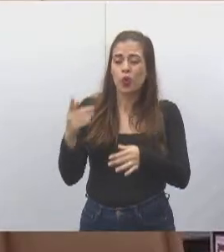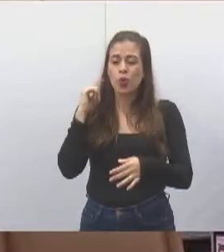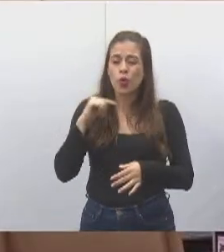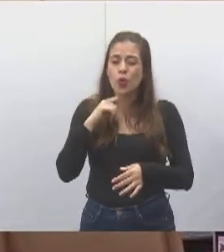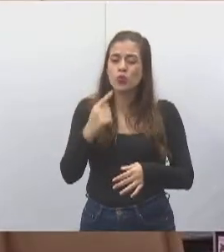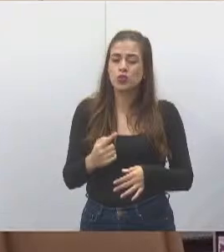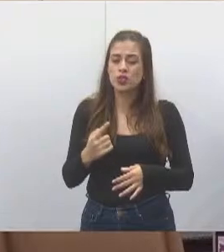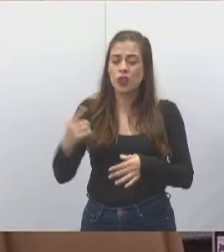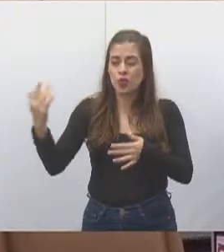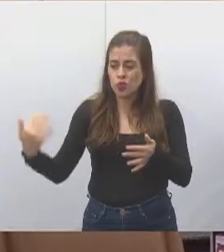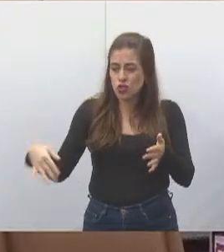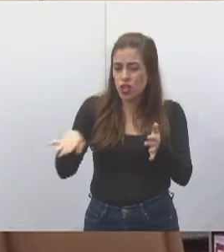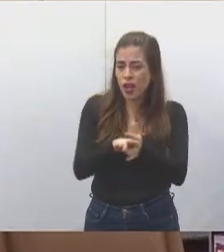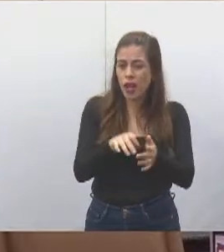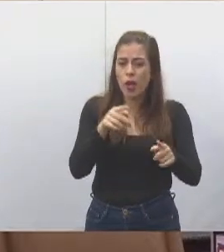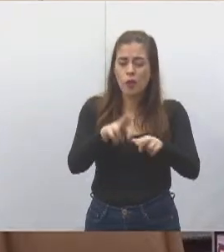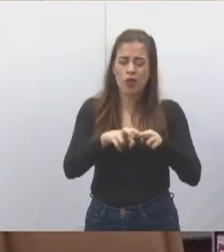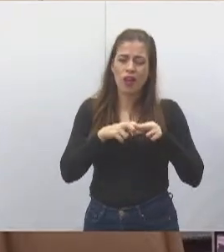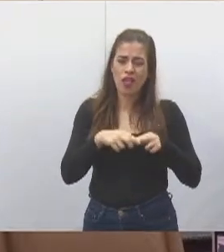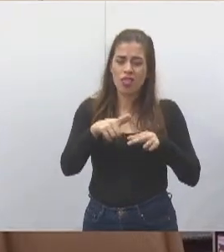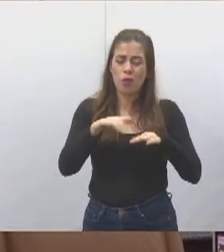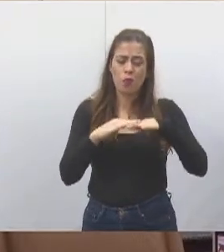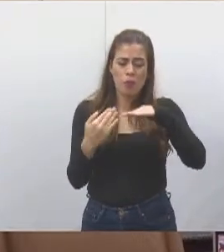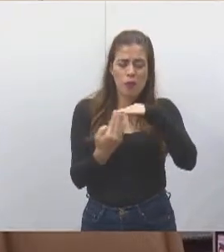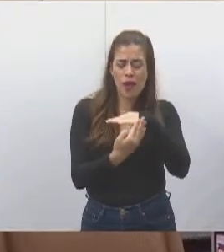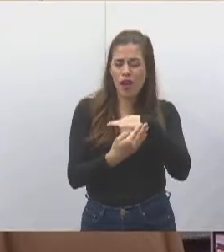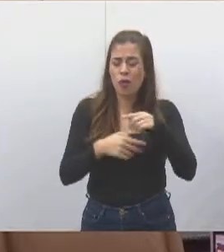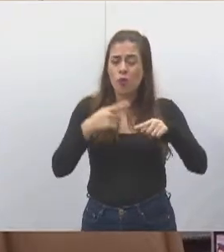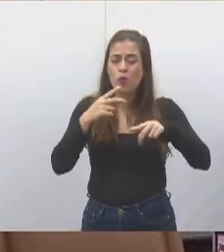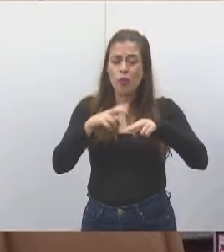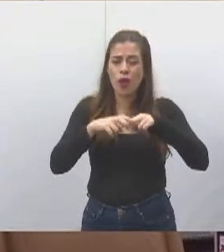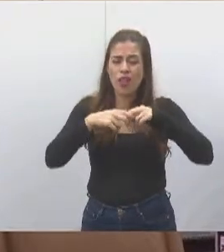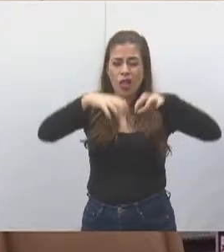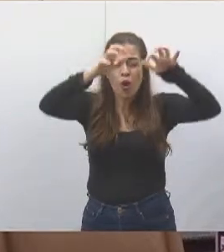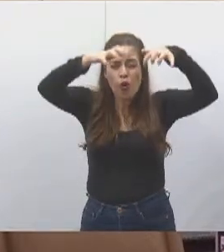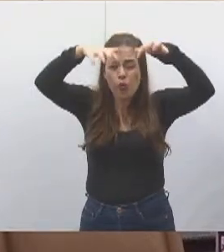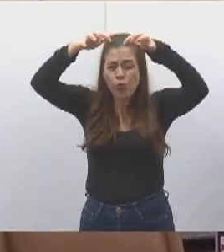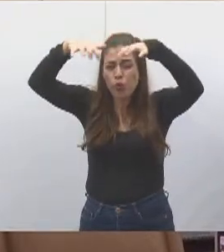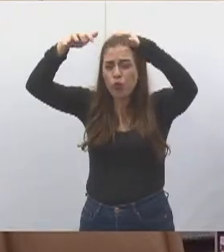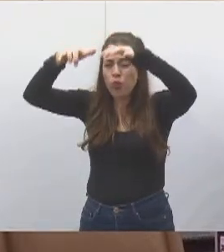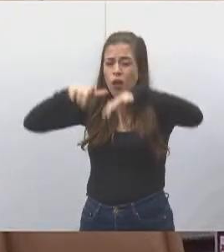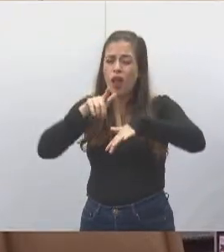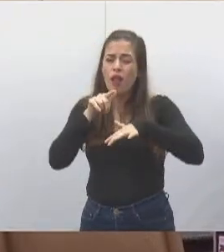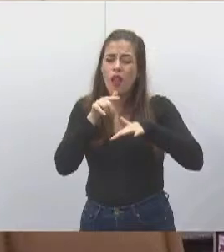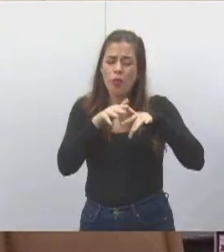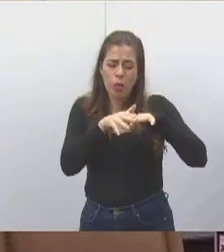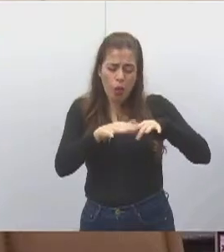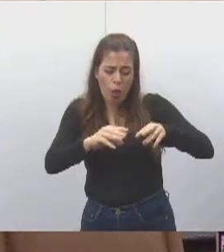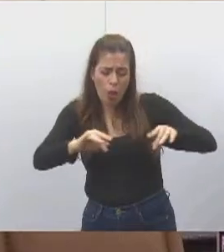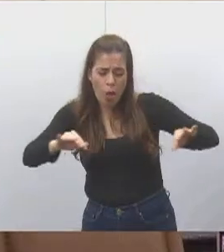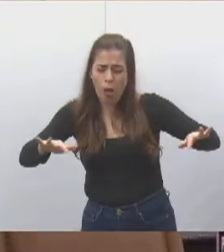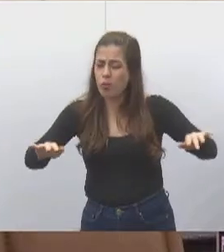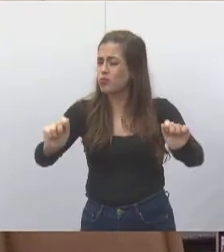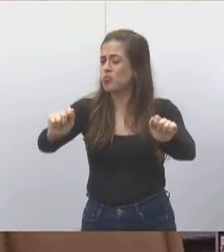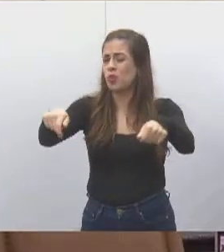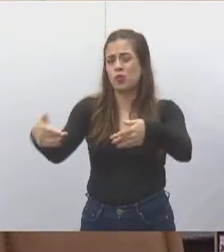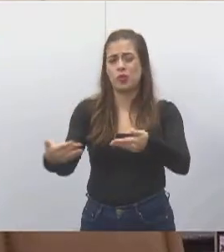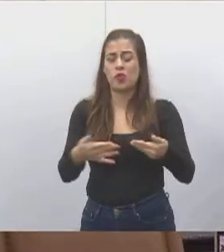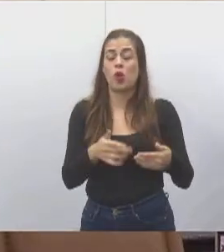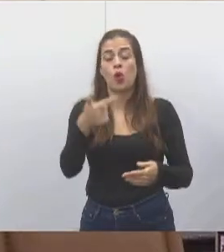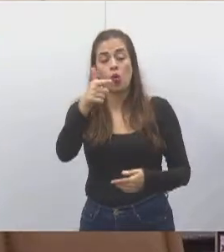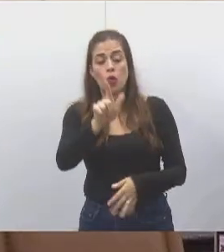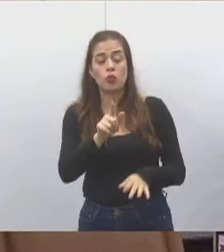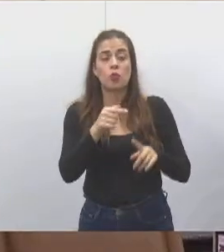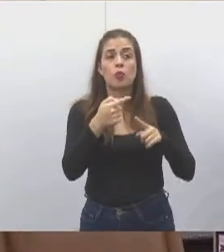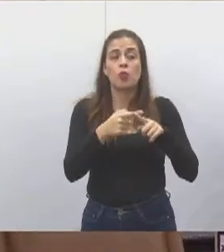dias de chuva e está intransitável. Então, muitos não puderam vir por esse motivo, outros por motivo de trabalho, e